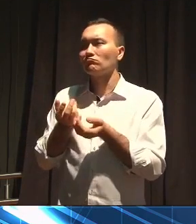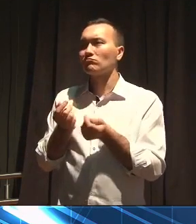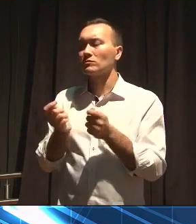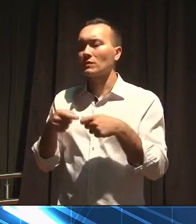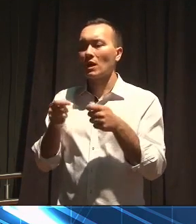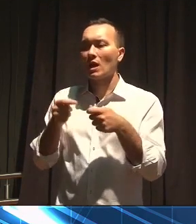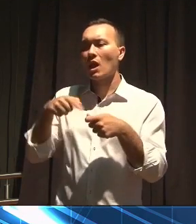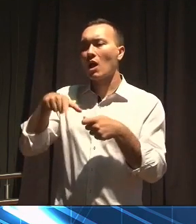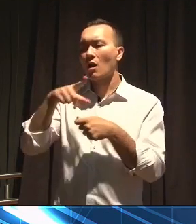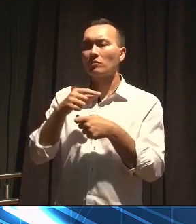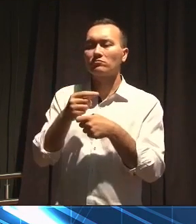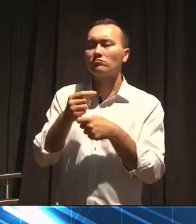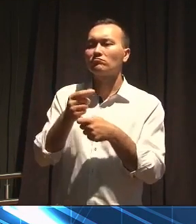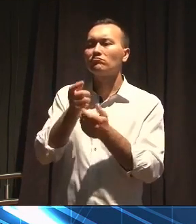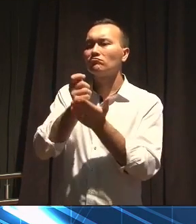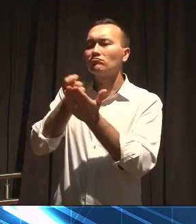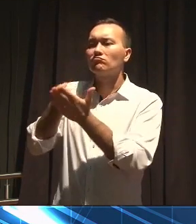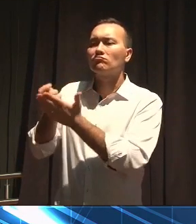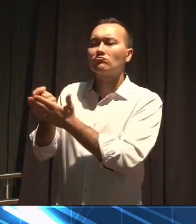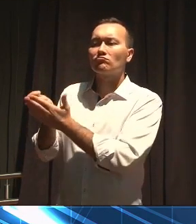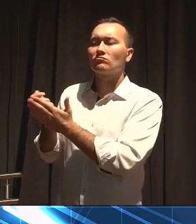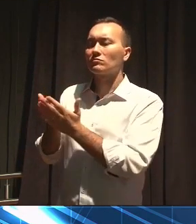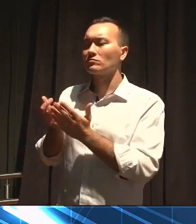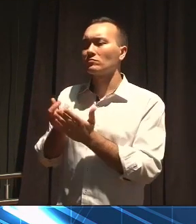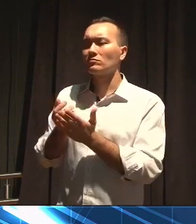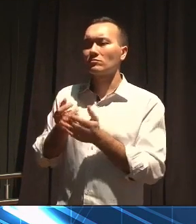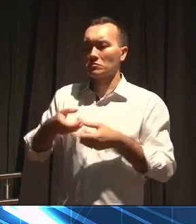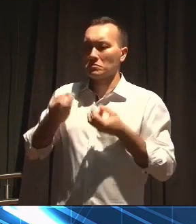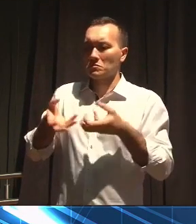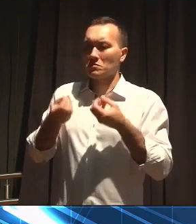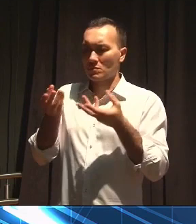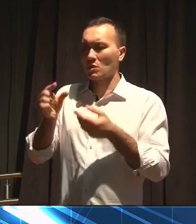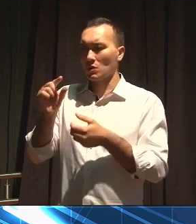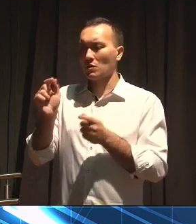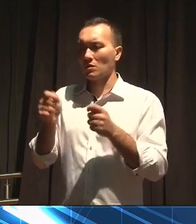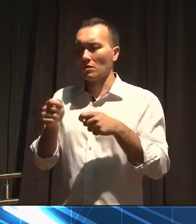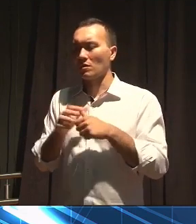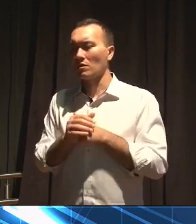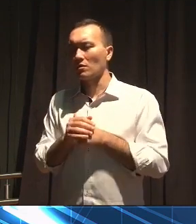sobrando, EC2 superestimada, RDS também,